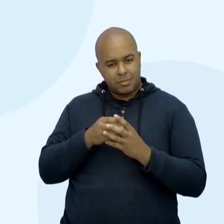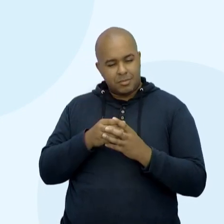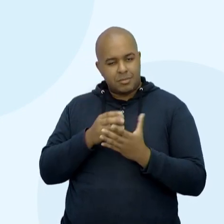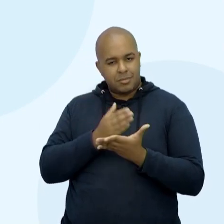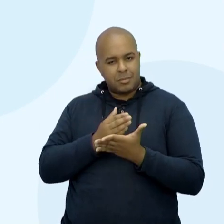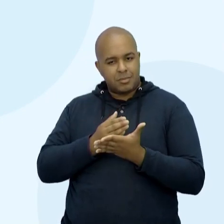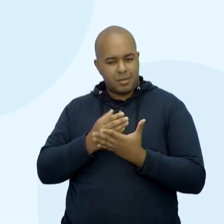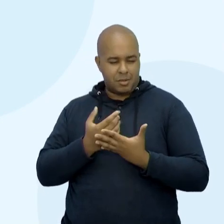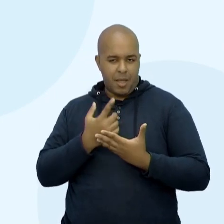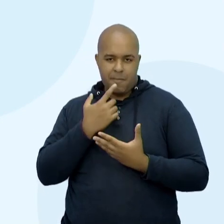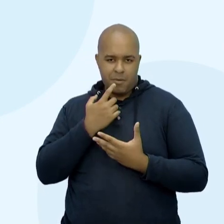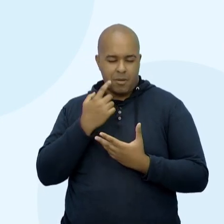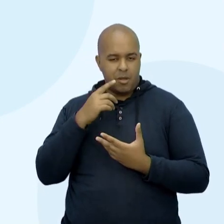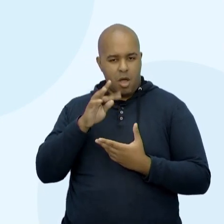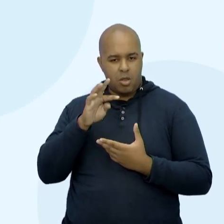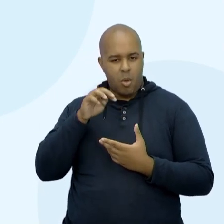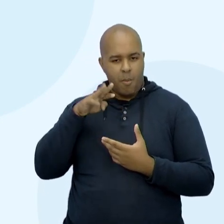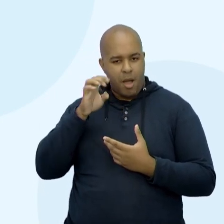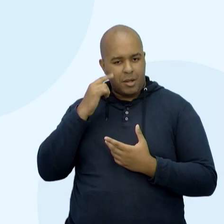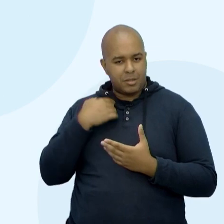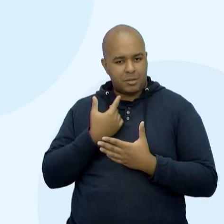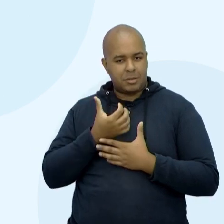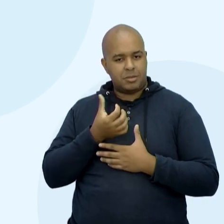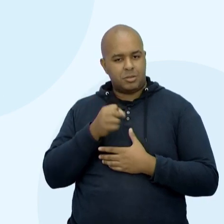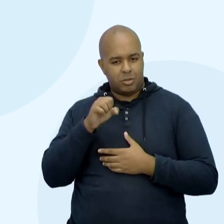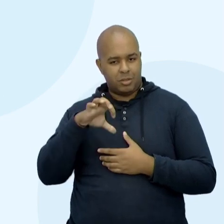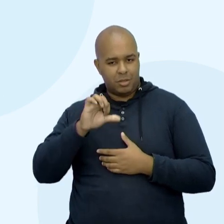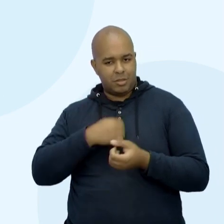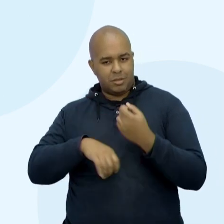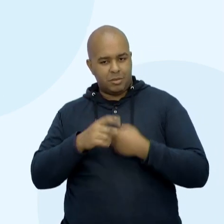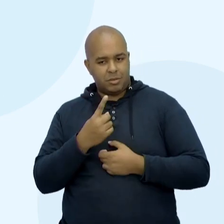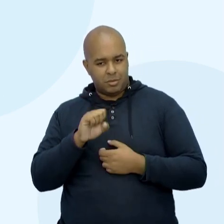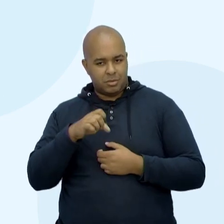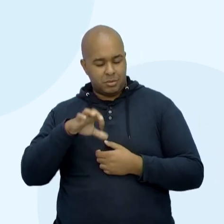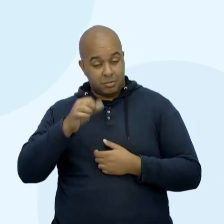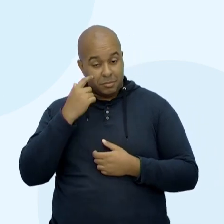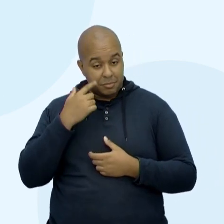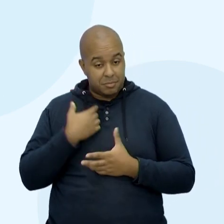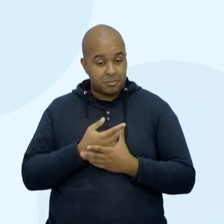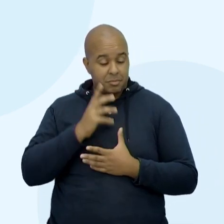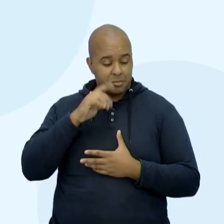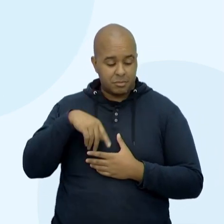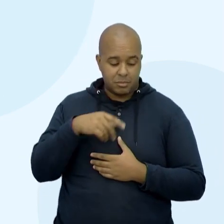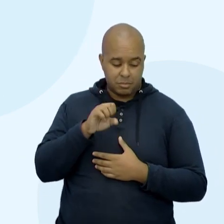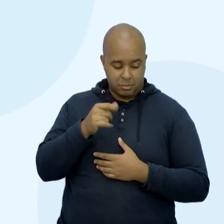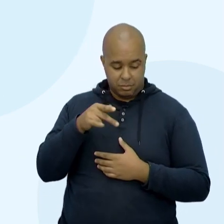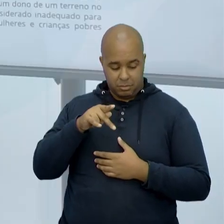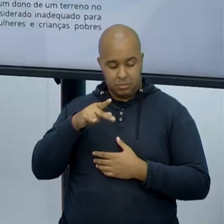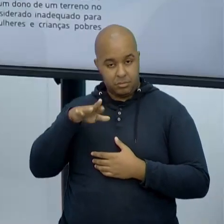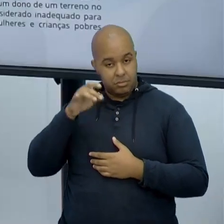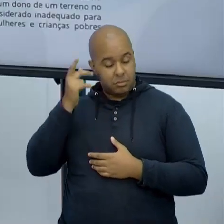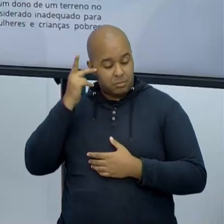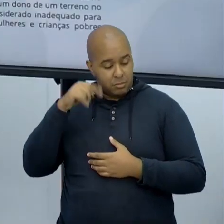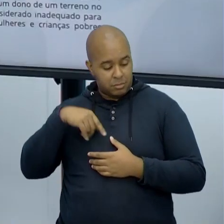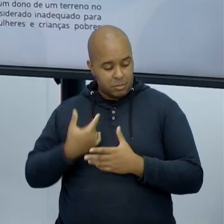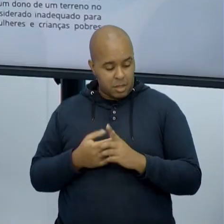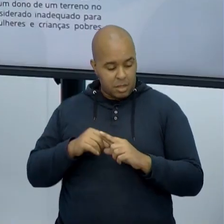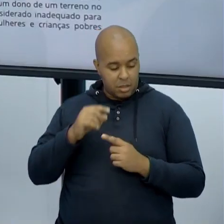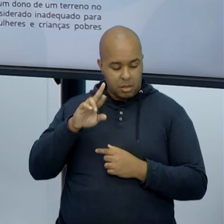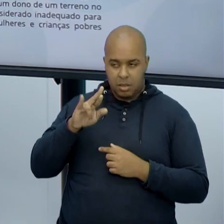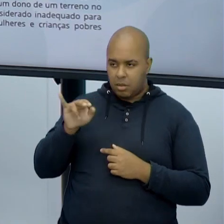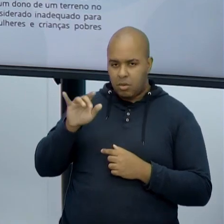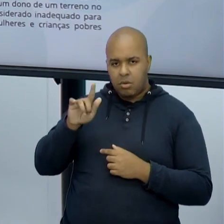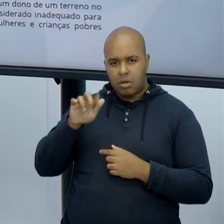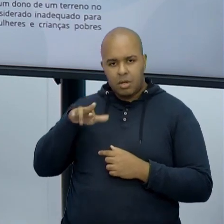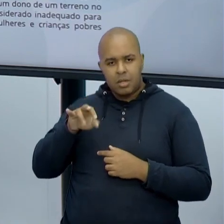Ilha das Flores, Jorge Furtado, 89. Tá? Eu acho legal esse filme, é de São Paulo. Acho legal esse São Paulo, acho que é Rio Grande do Sul. Acho que eu